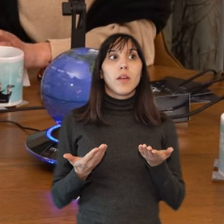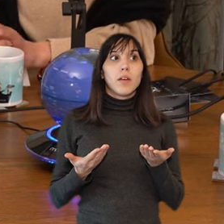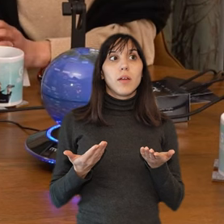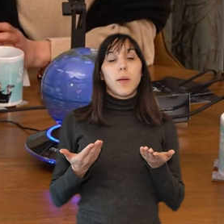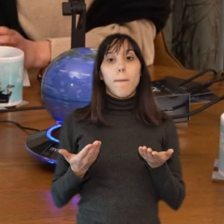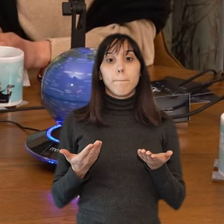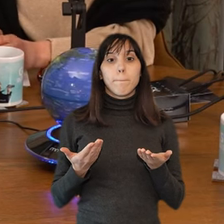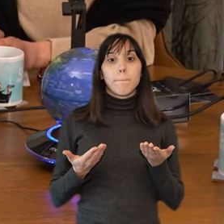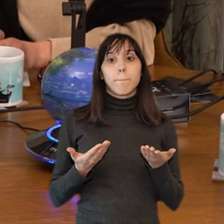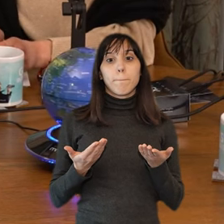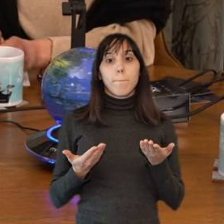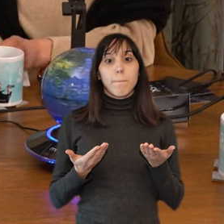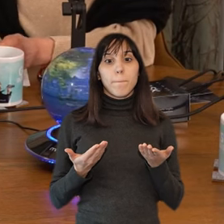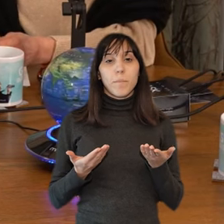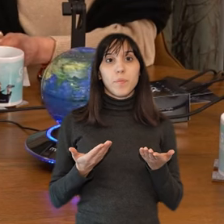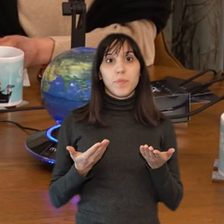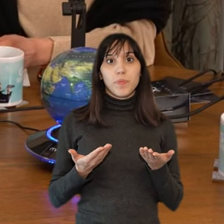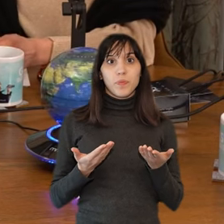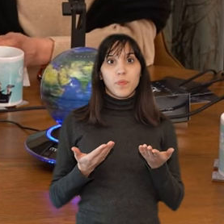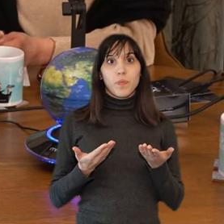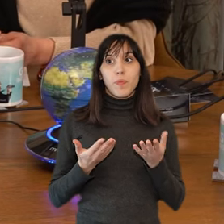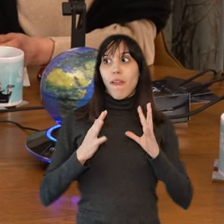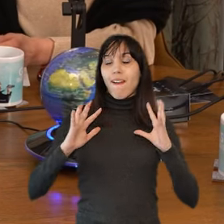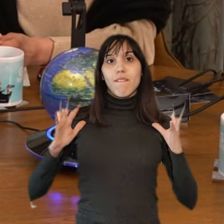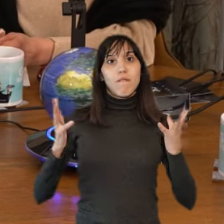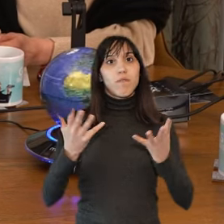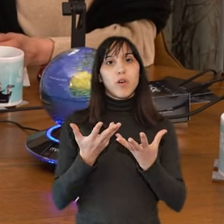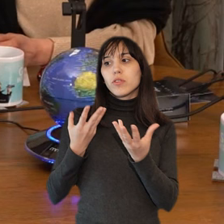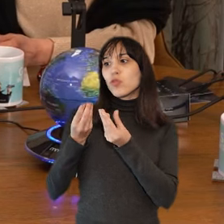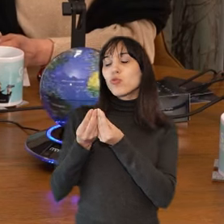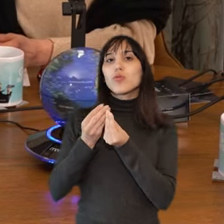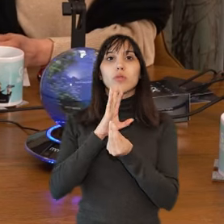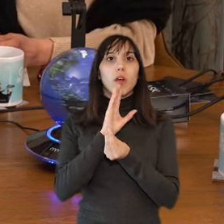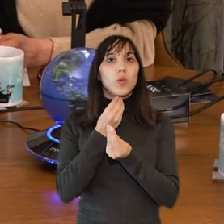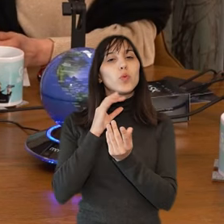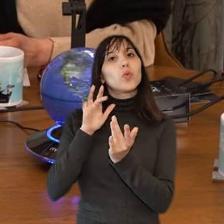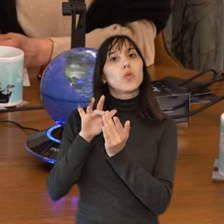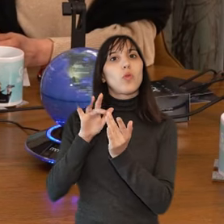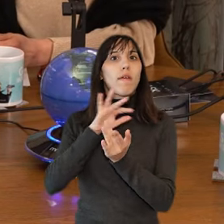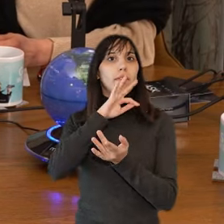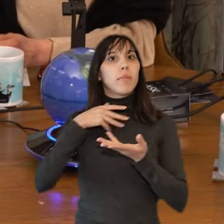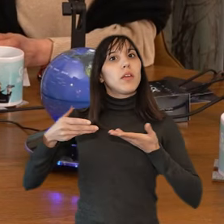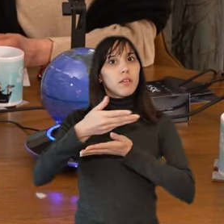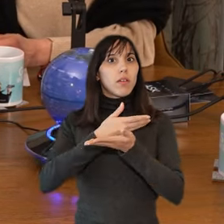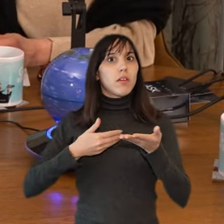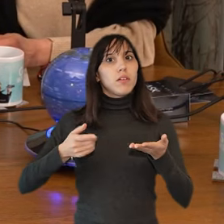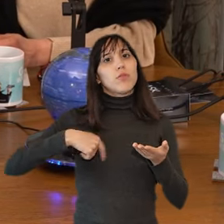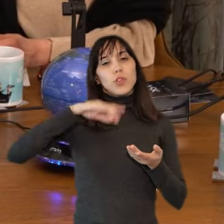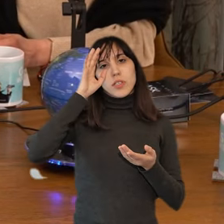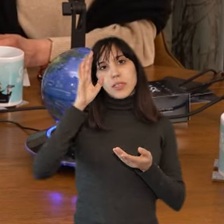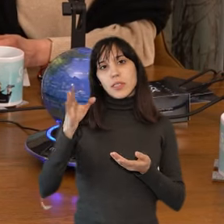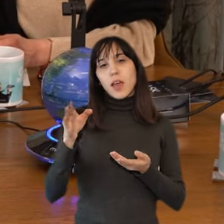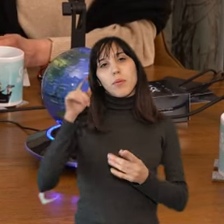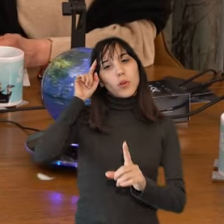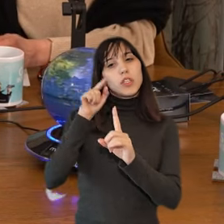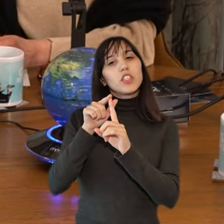H portanto e no mundo também do aluno não é em contacto com a família e sabemos eh Quais são